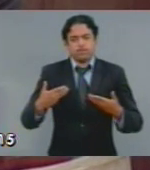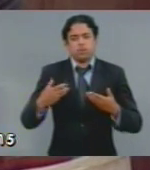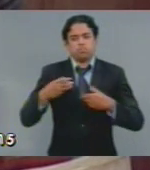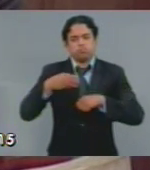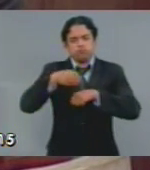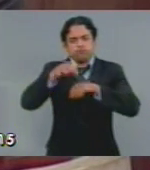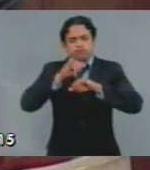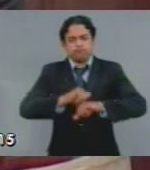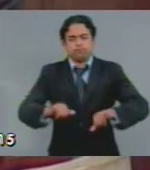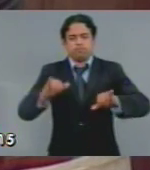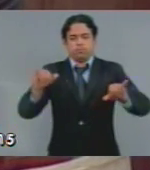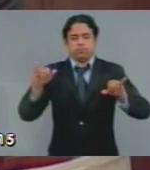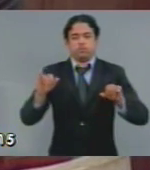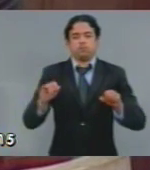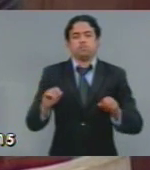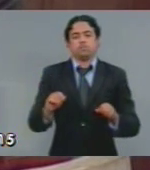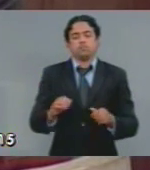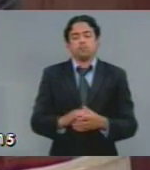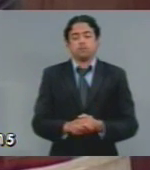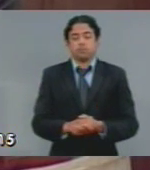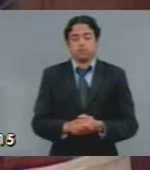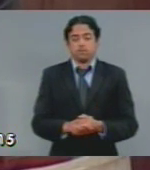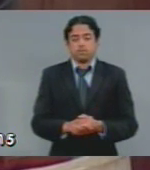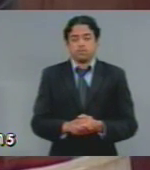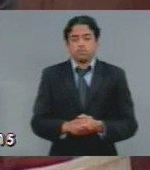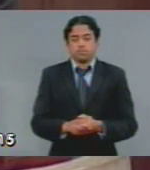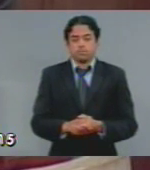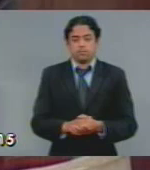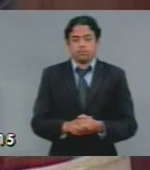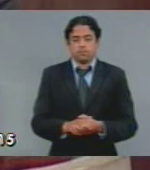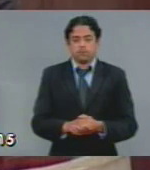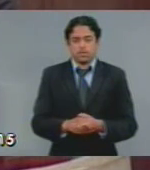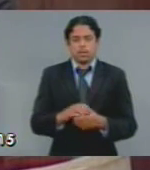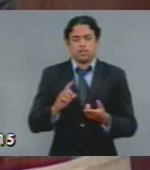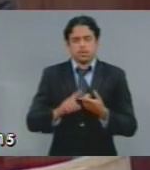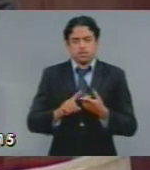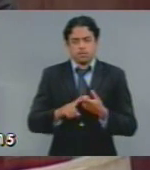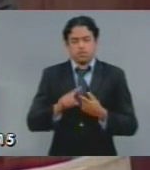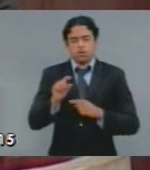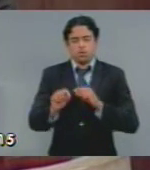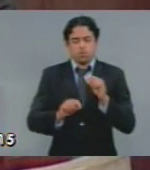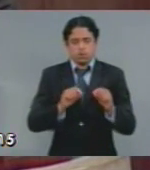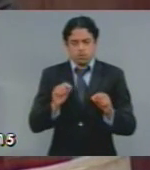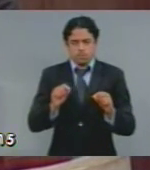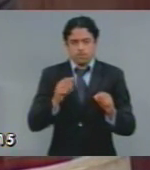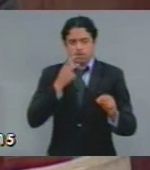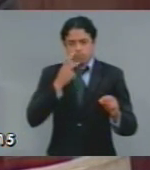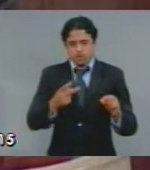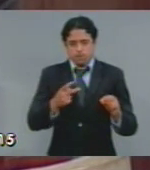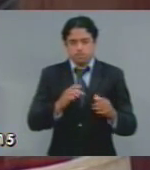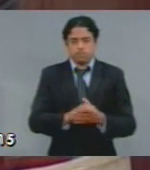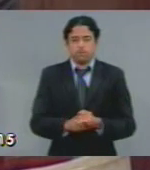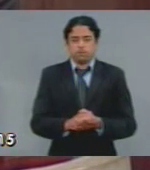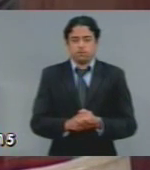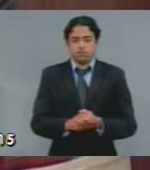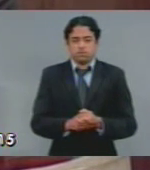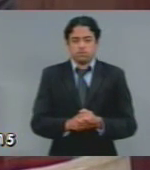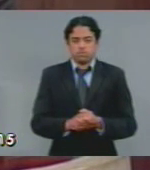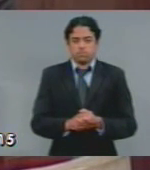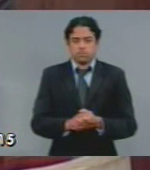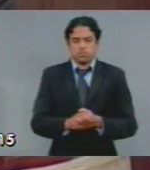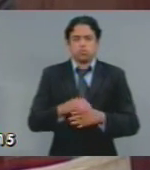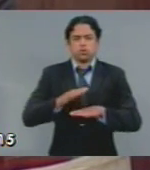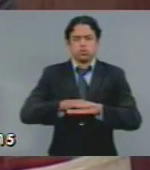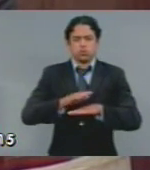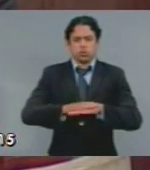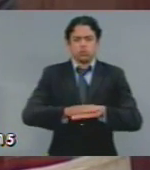repercutir esta carta, que, entre outras palavras, coloca que a reação dura e